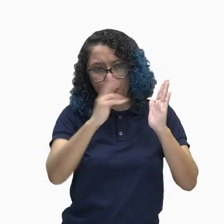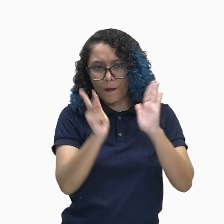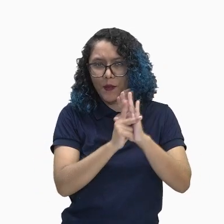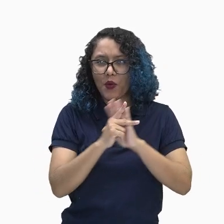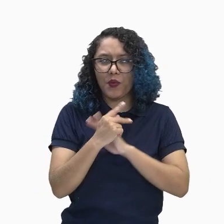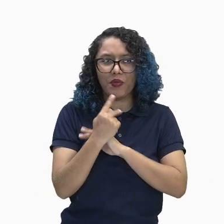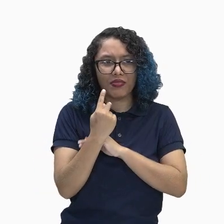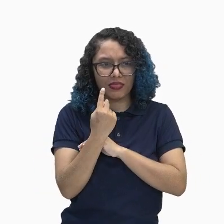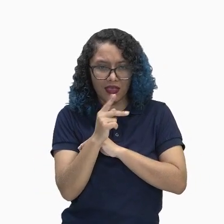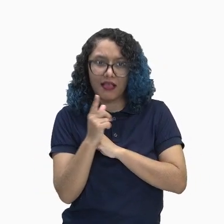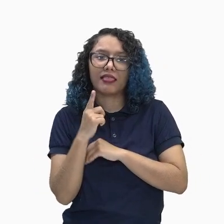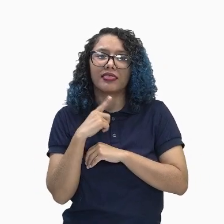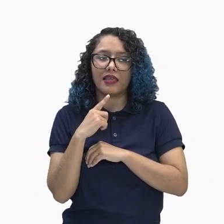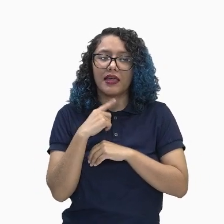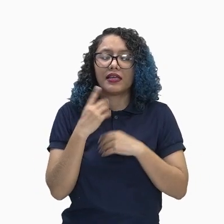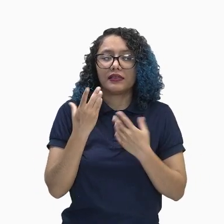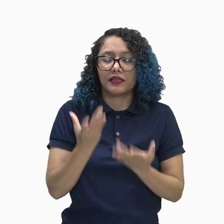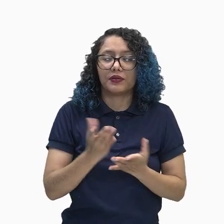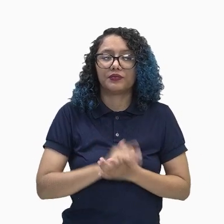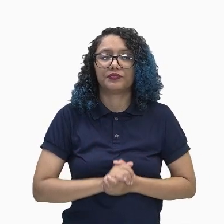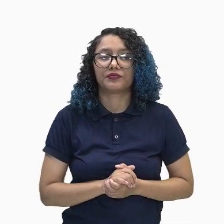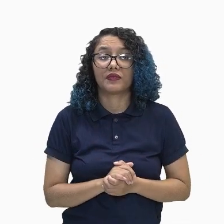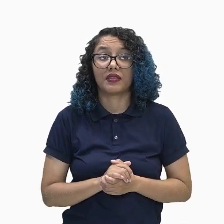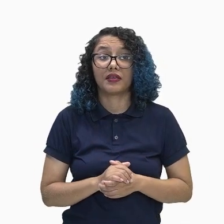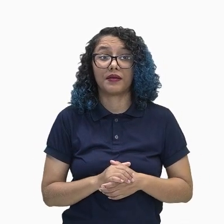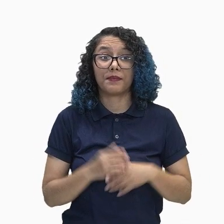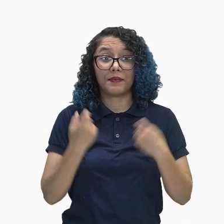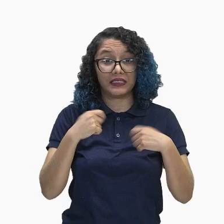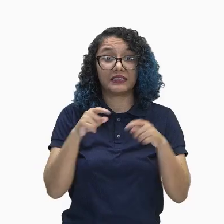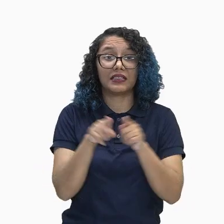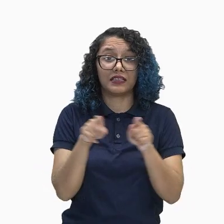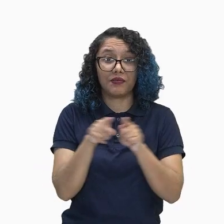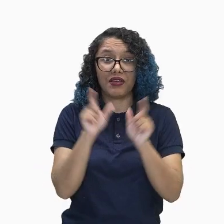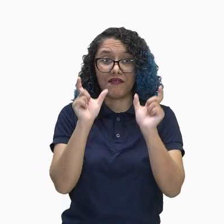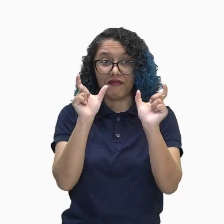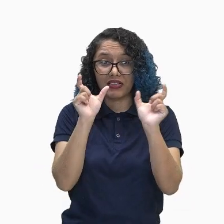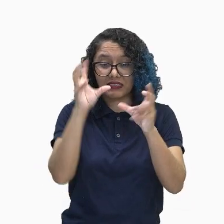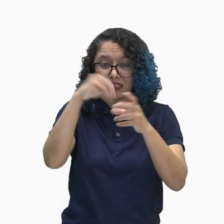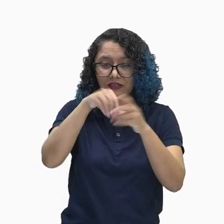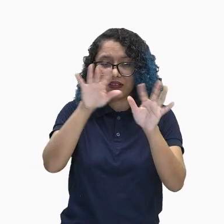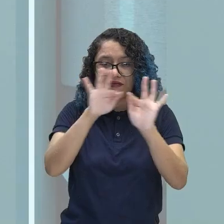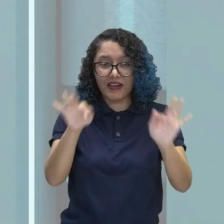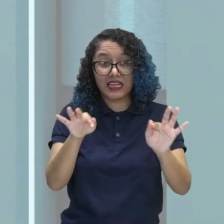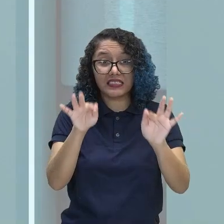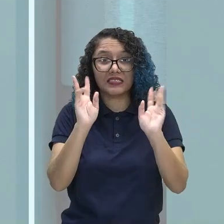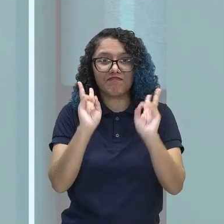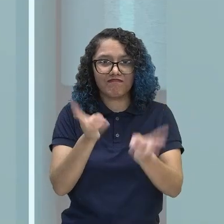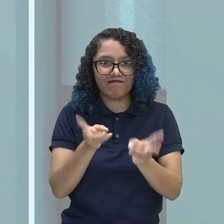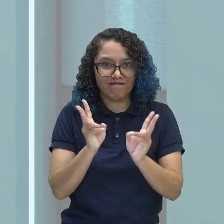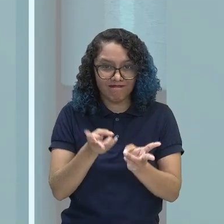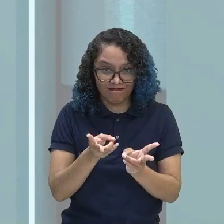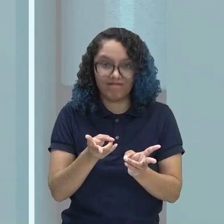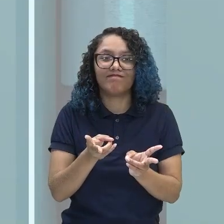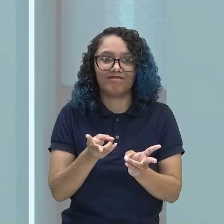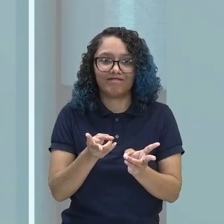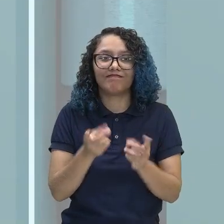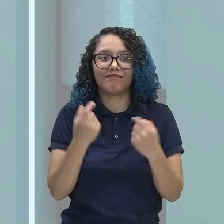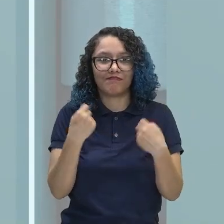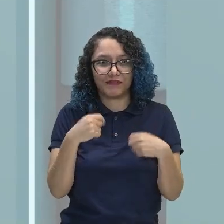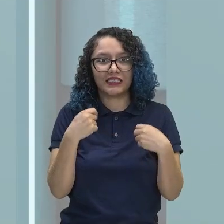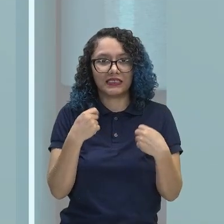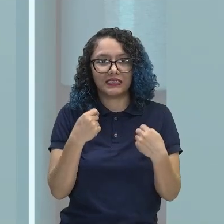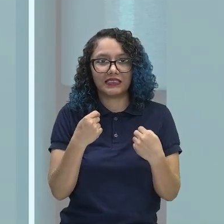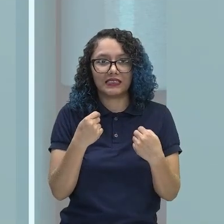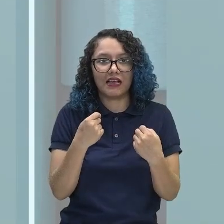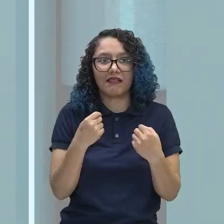frisar para vocês. As duas palavras, elas têm que estar na mesma frase, tá? Elas têm que estar na sequência da mesma